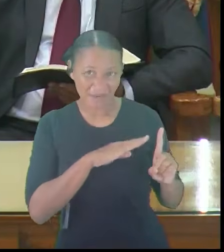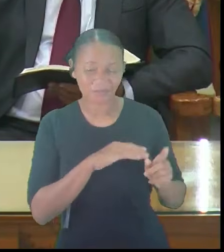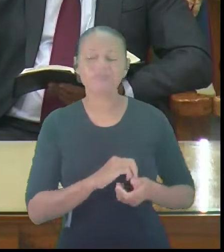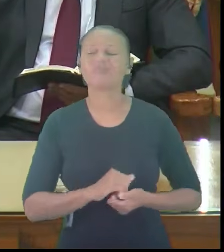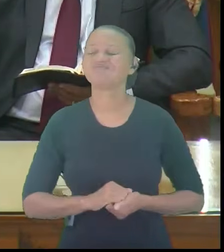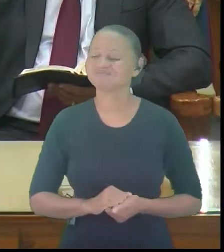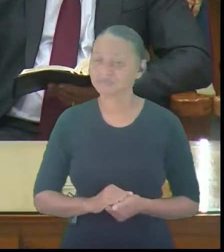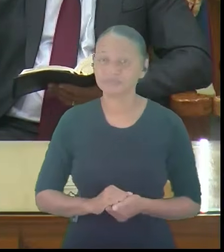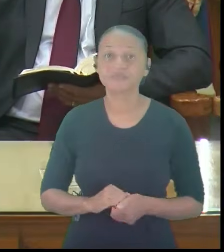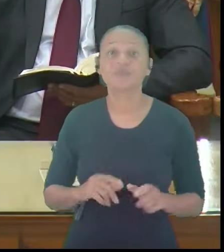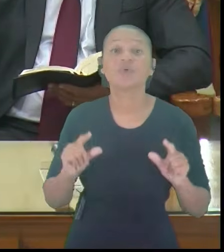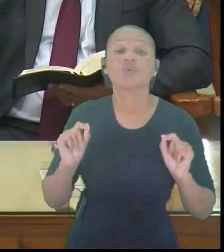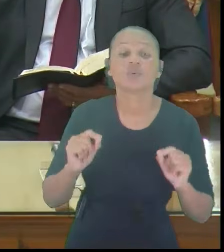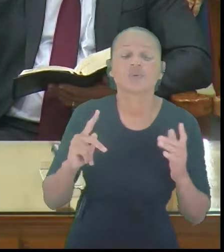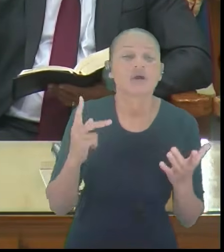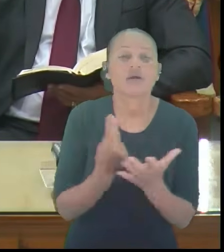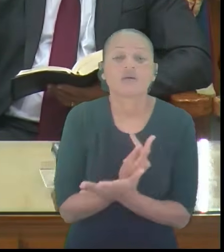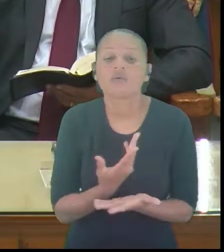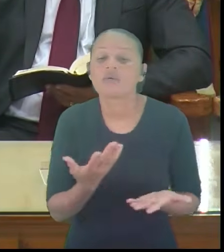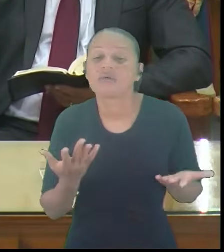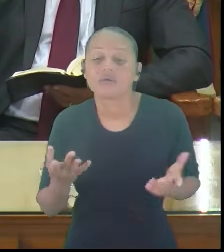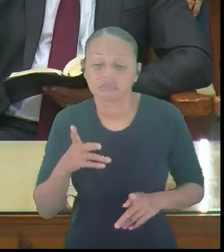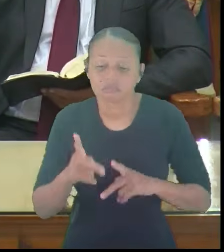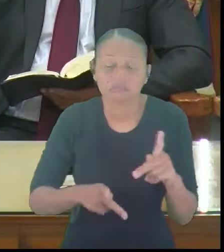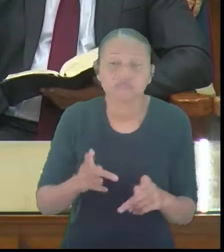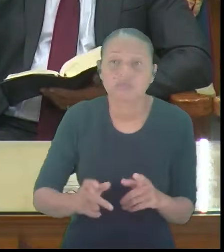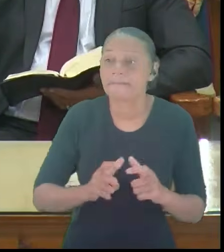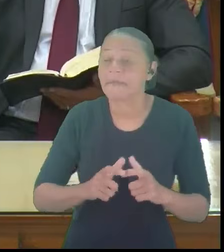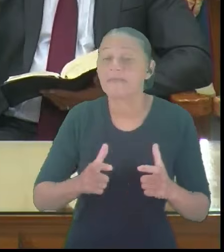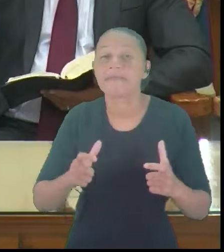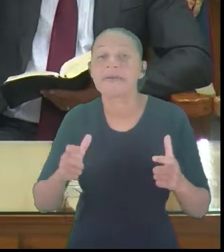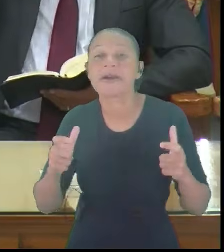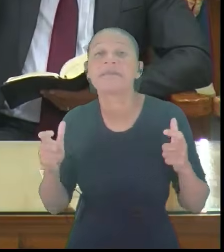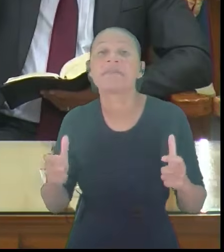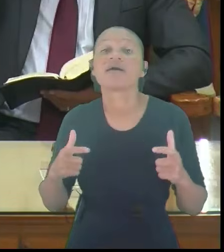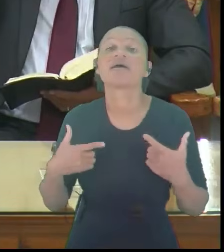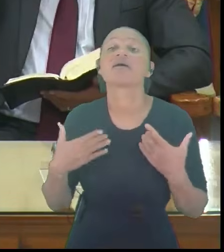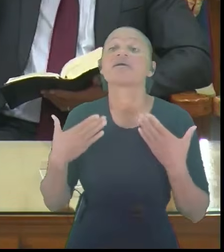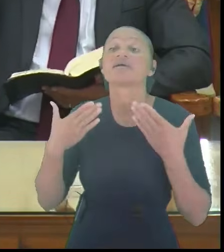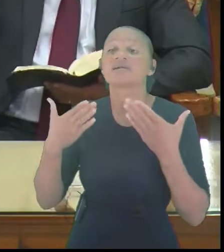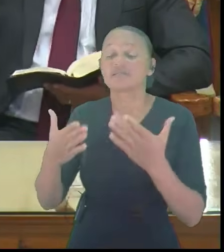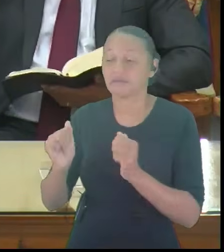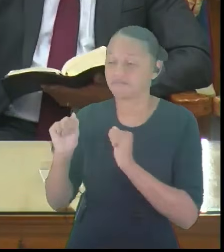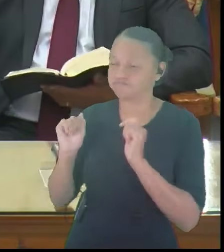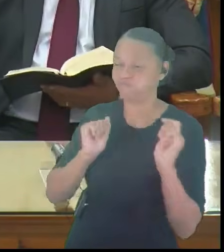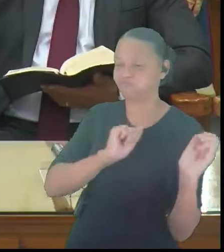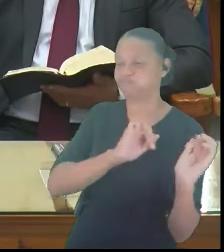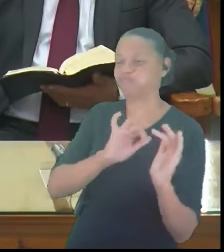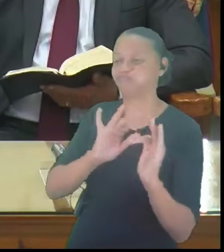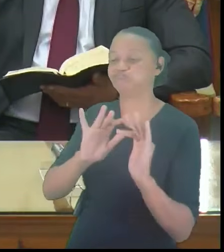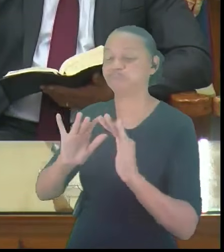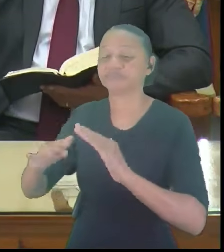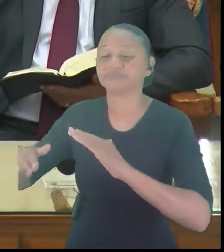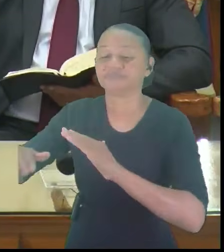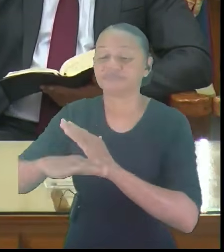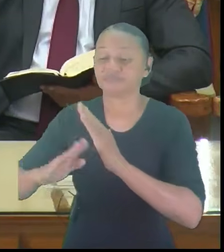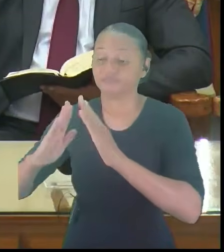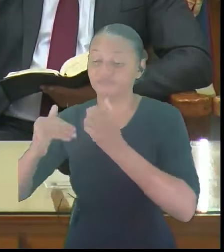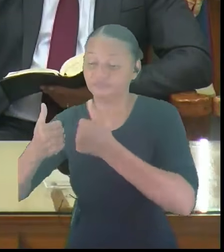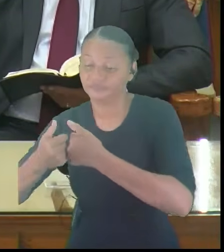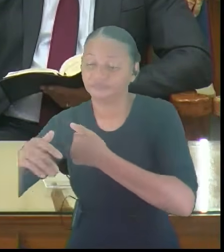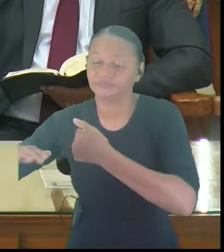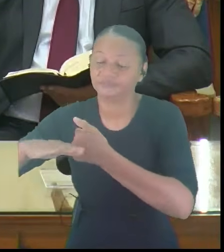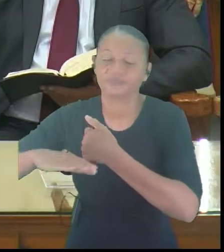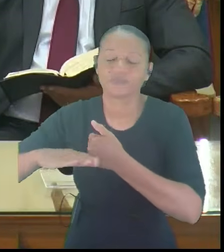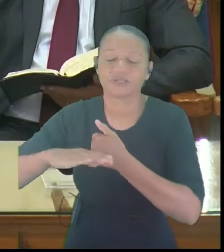E o que era que acontecia, irmãos? O povo, a multidão ia para o alpendre de Salomão. Ouviu o quê? Ouvi quem?